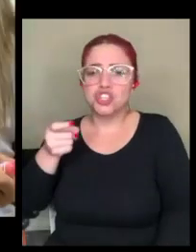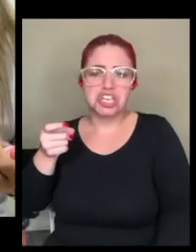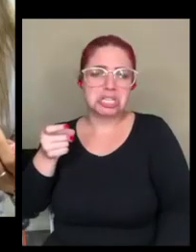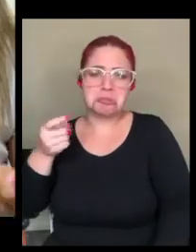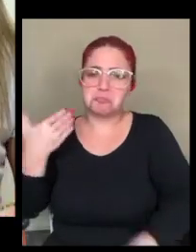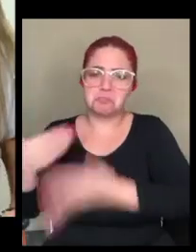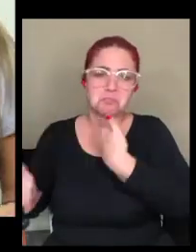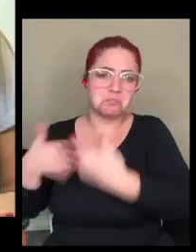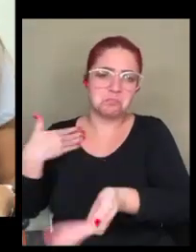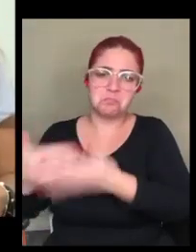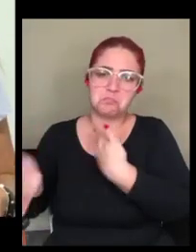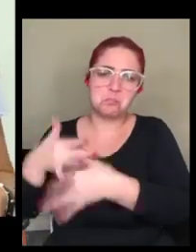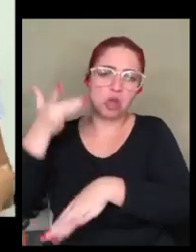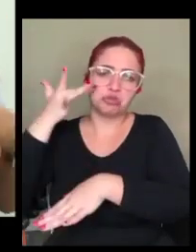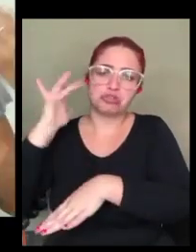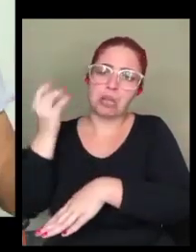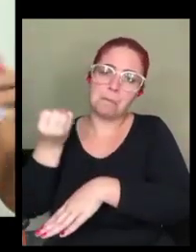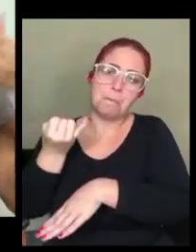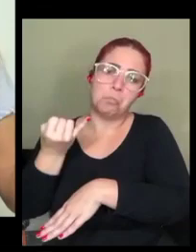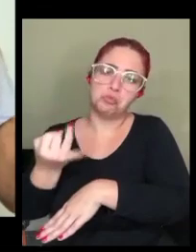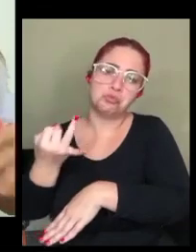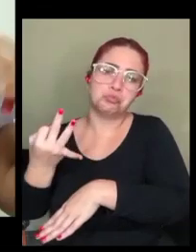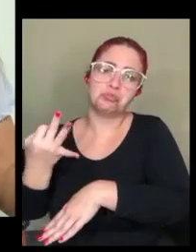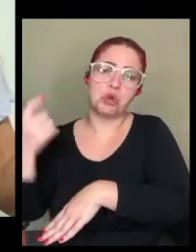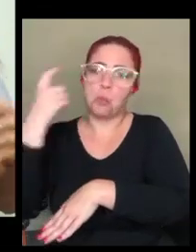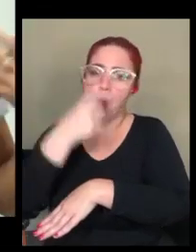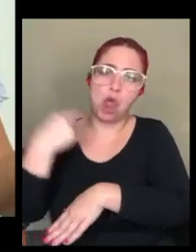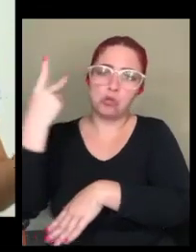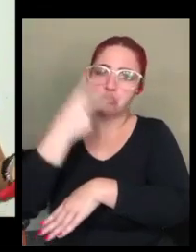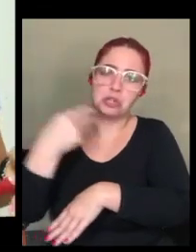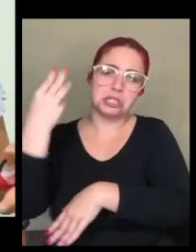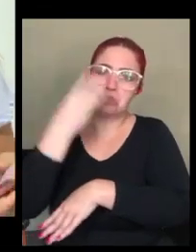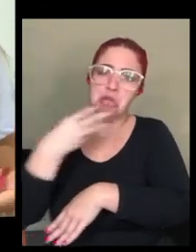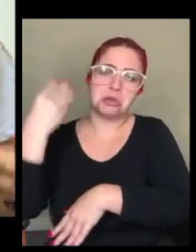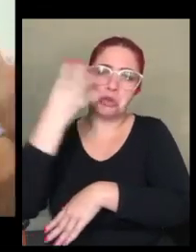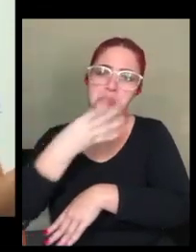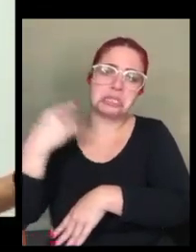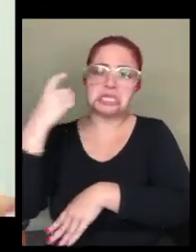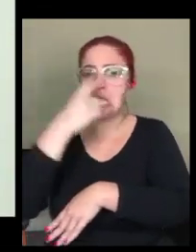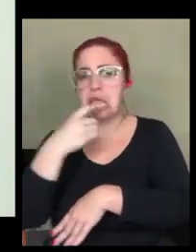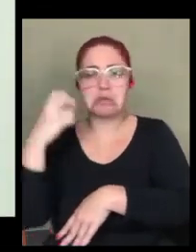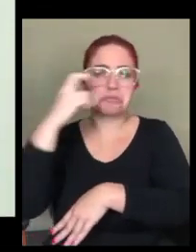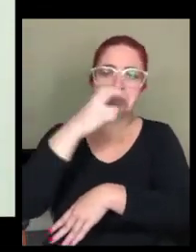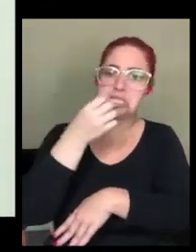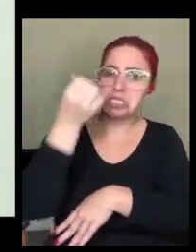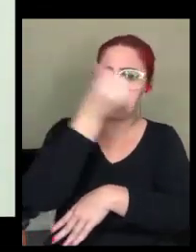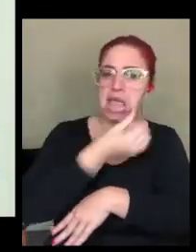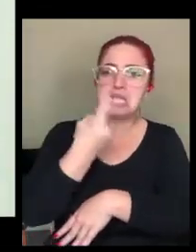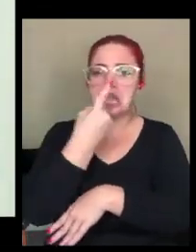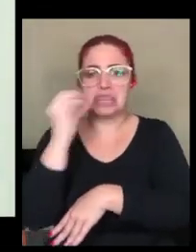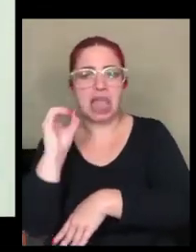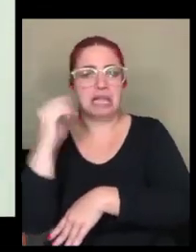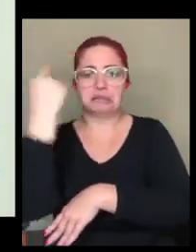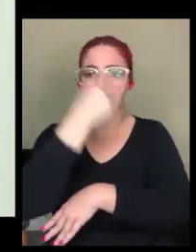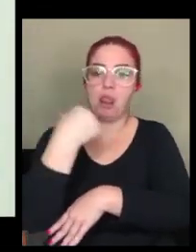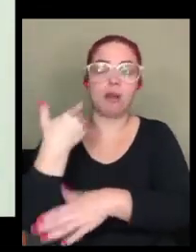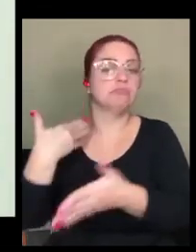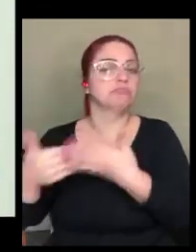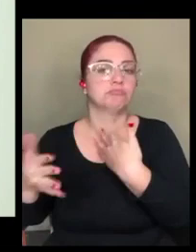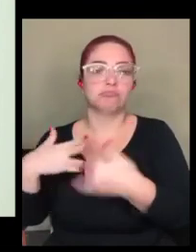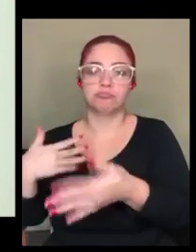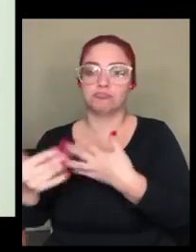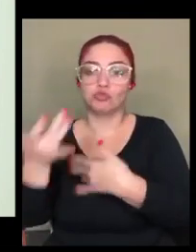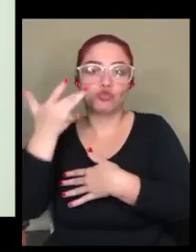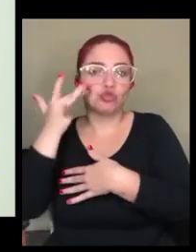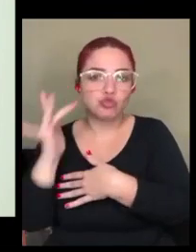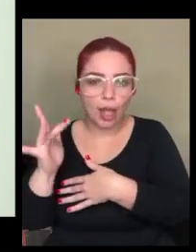posso generalizar que a pessoa pode alugar a qualquer tempo. Pode ser 5, 6, 8, 10, 12. E